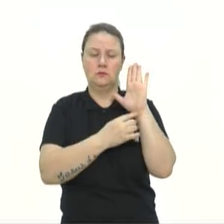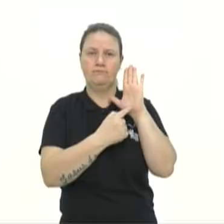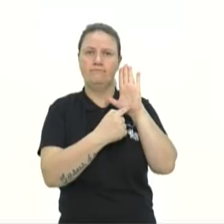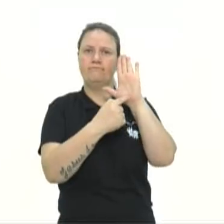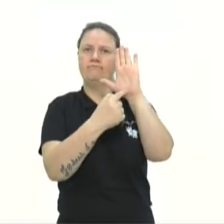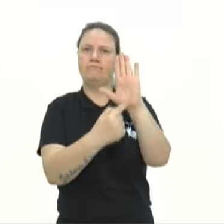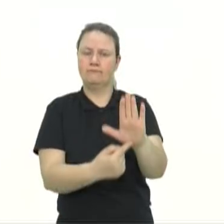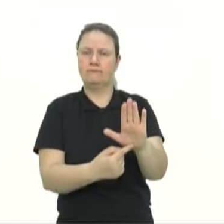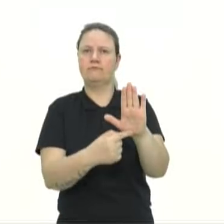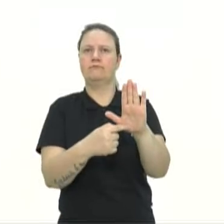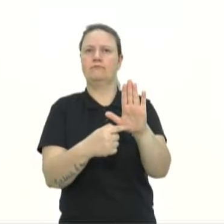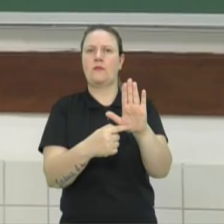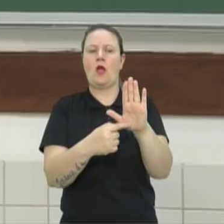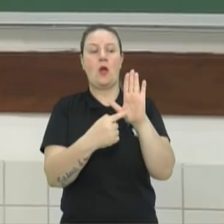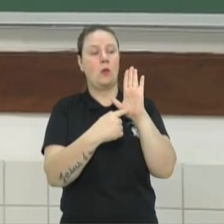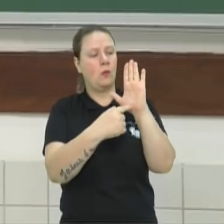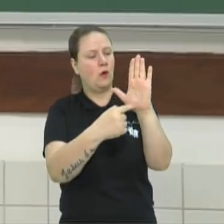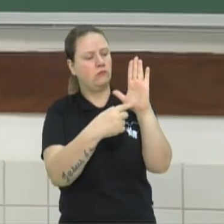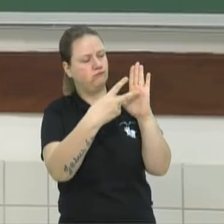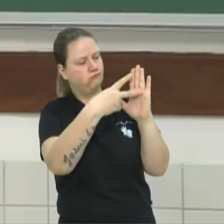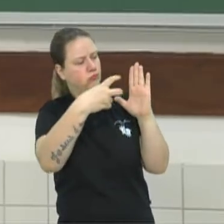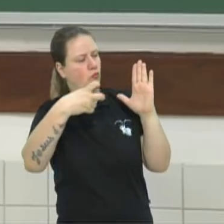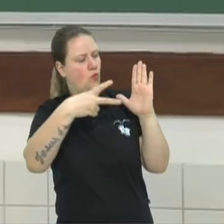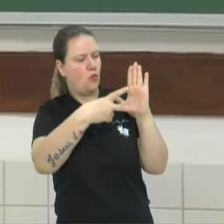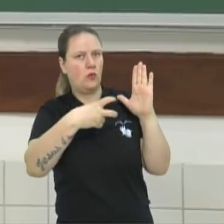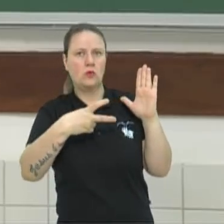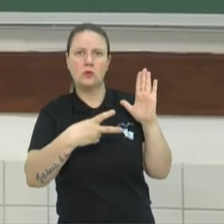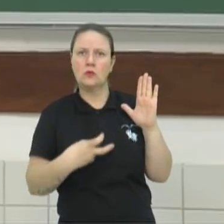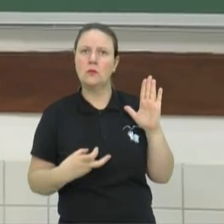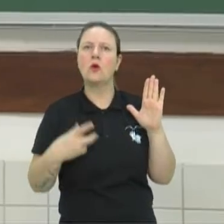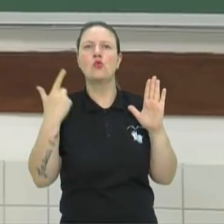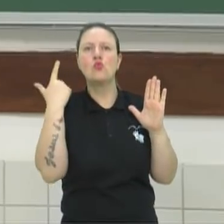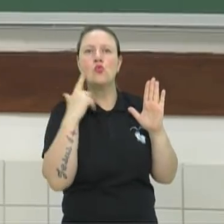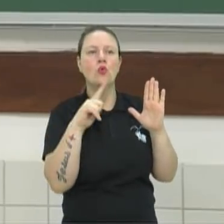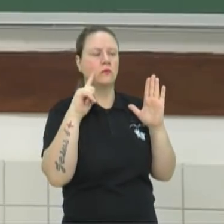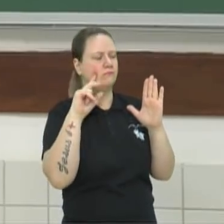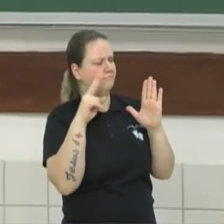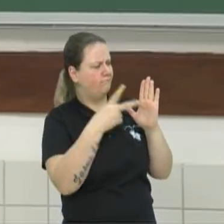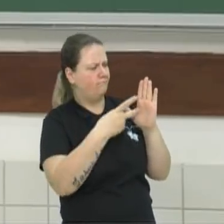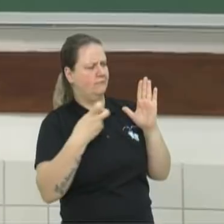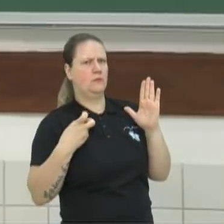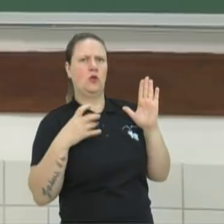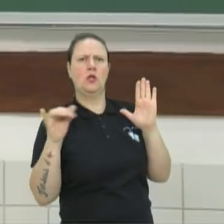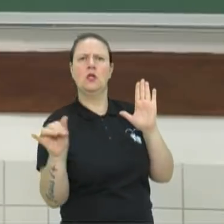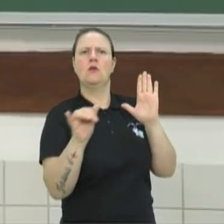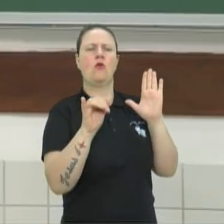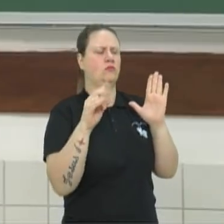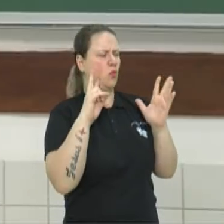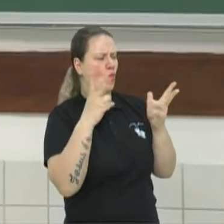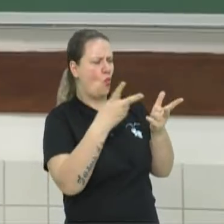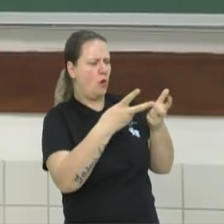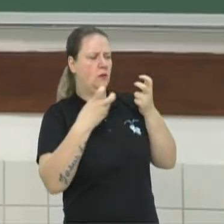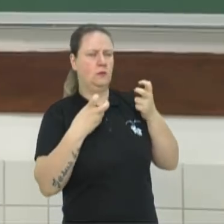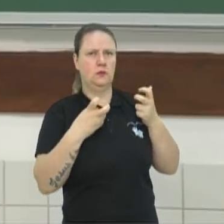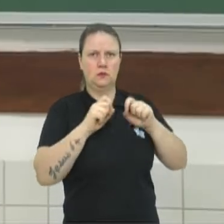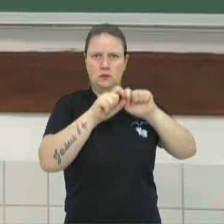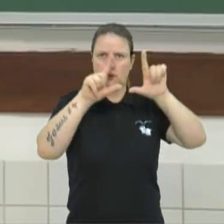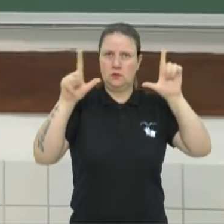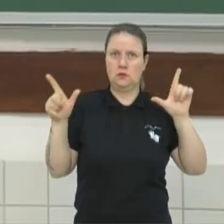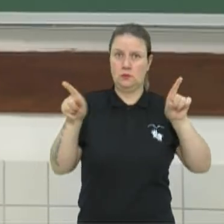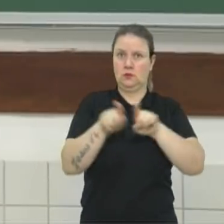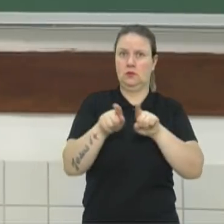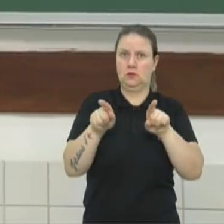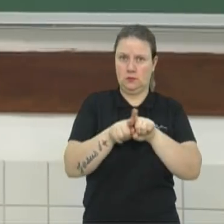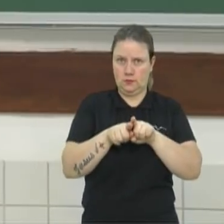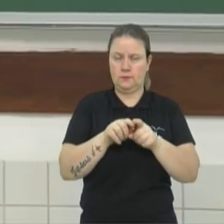que estão aparecendo no texto, são elementos que eu consigo ver no texto, tá? Os implícitos